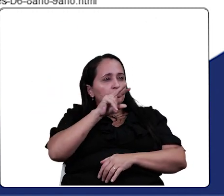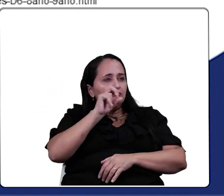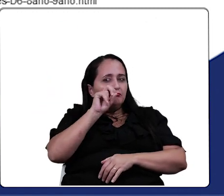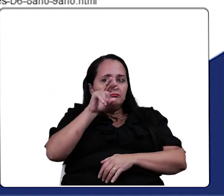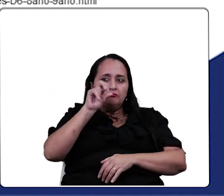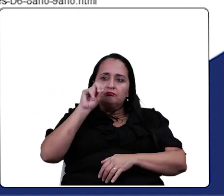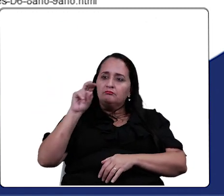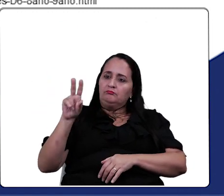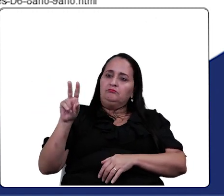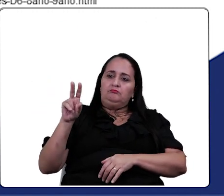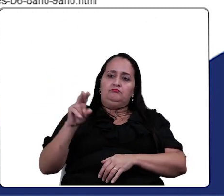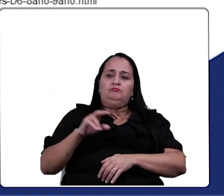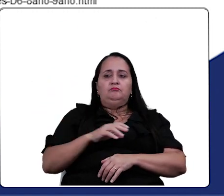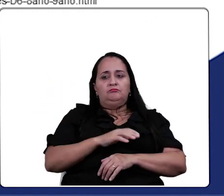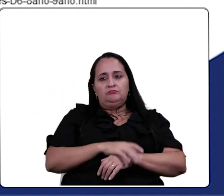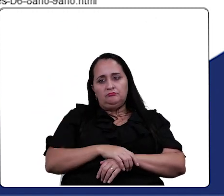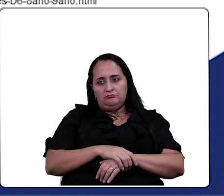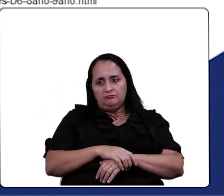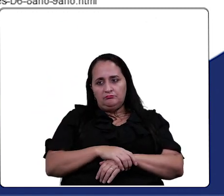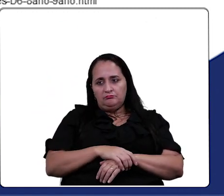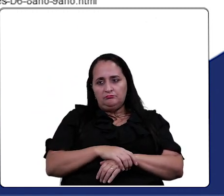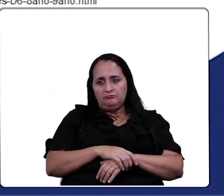fossem sombras.